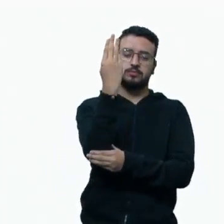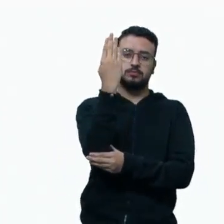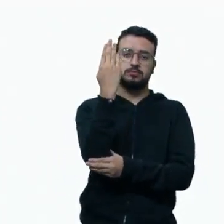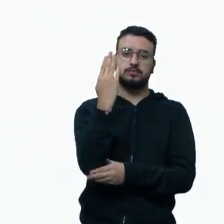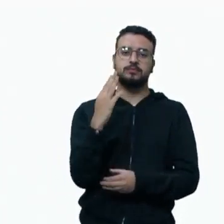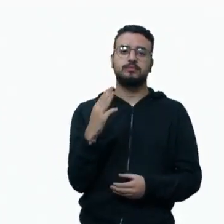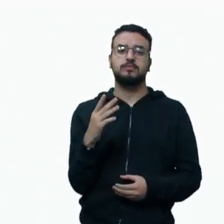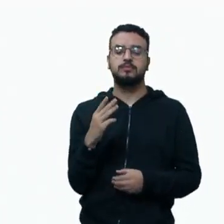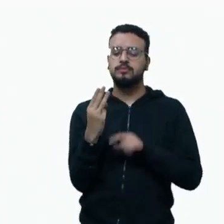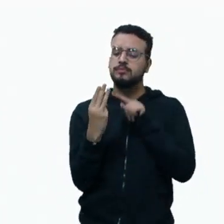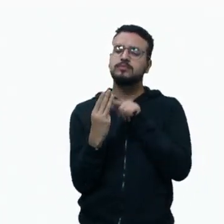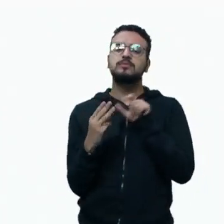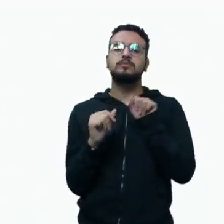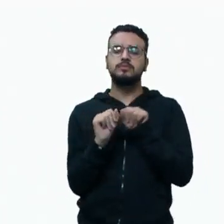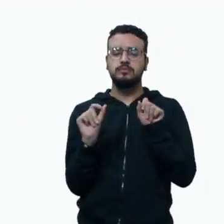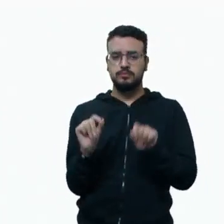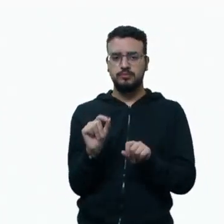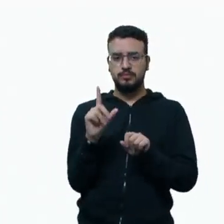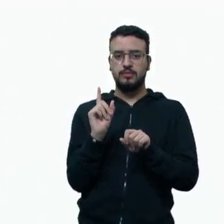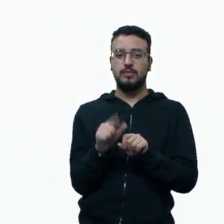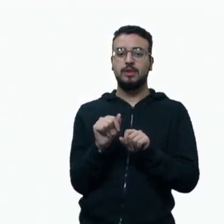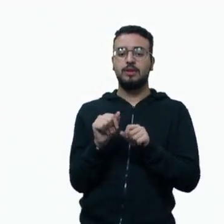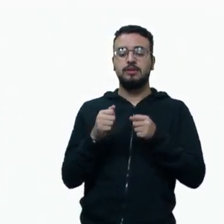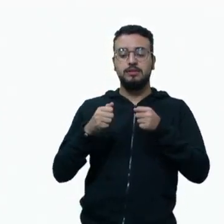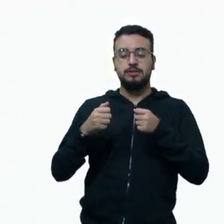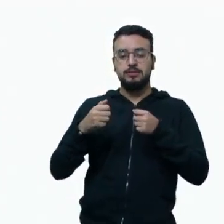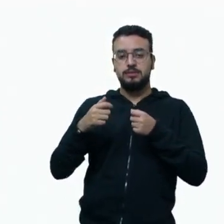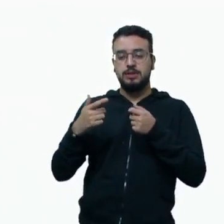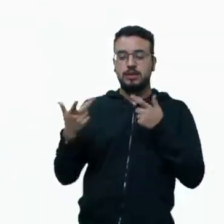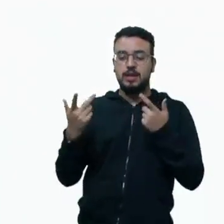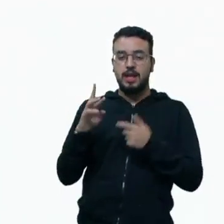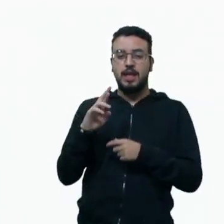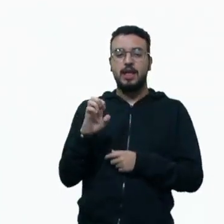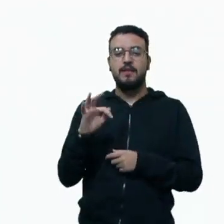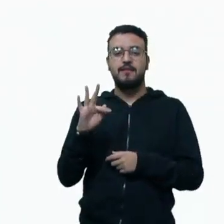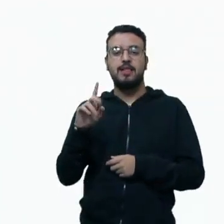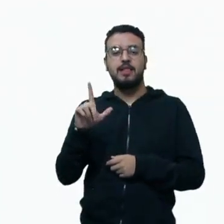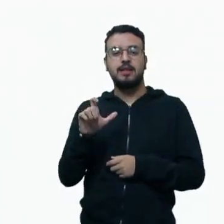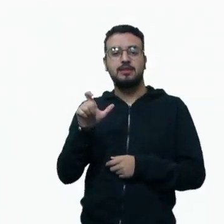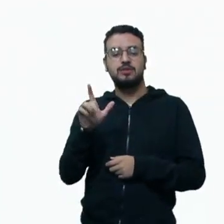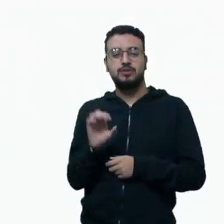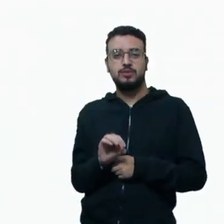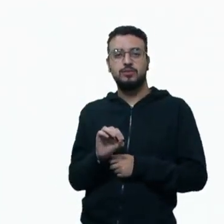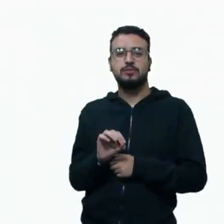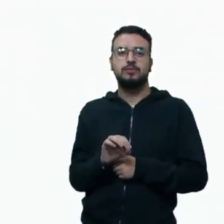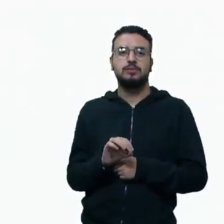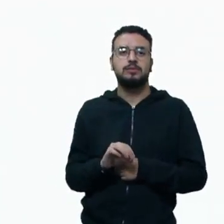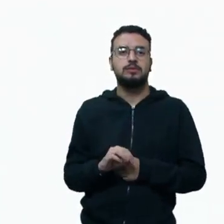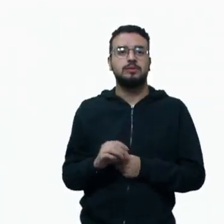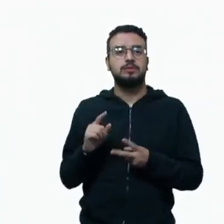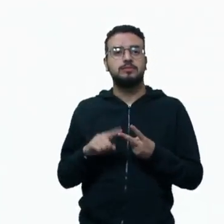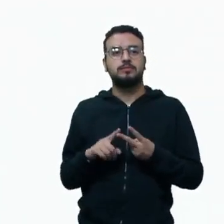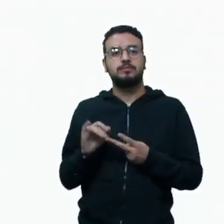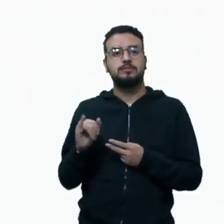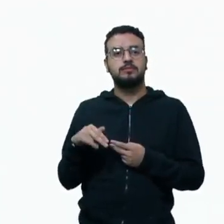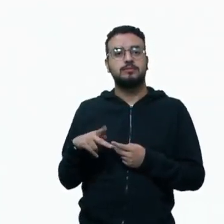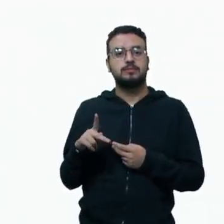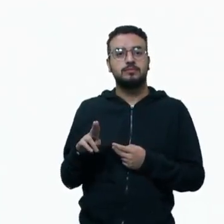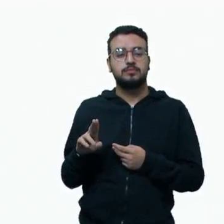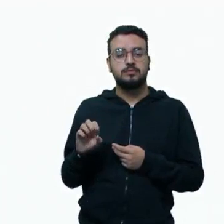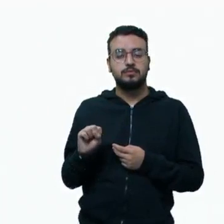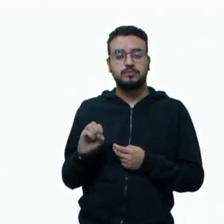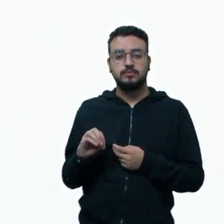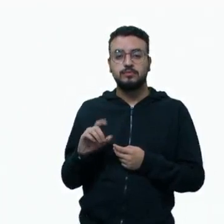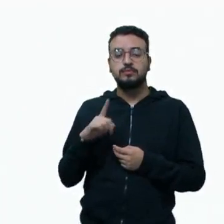a condução de impulsos e a integração de reflexos. Quando eu penso na condução de impulsos, eu tenho o trato